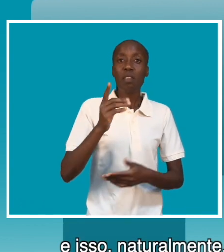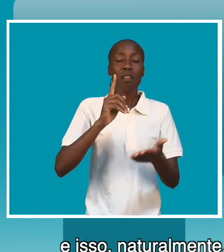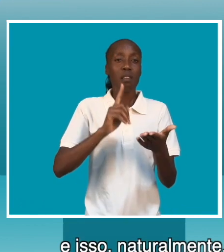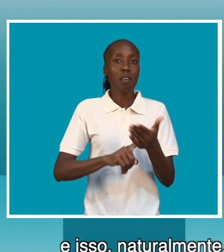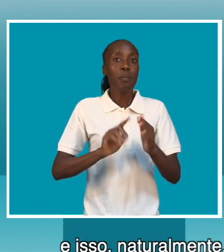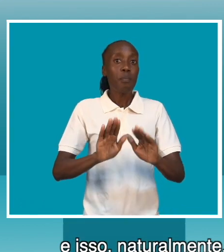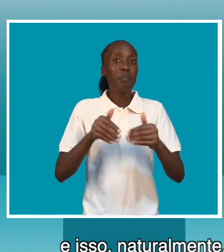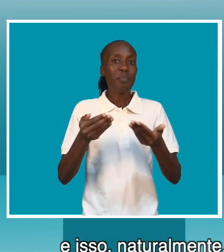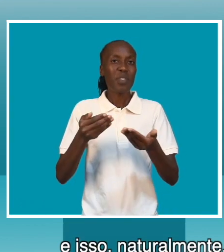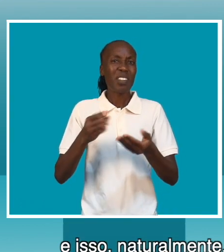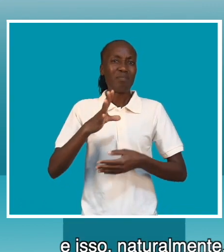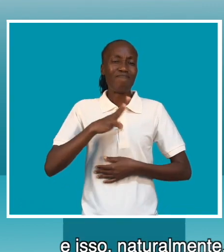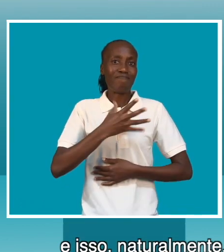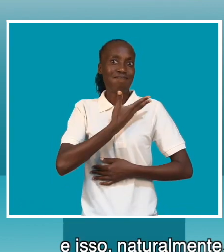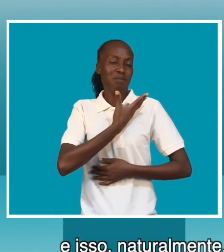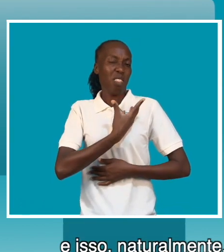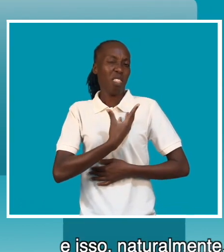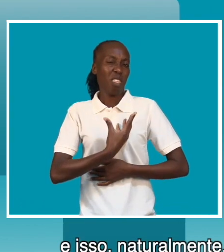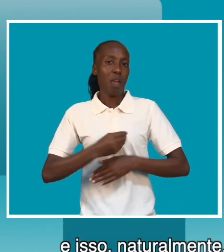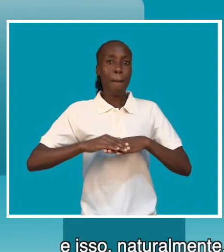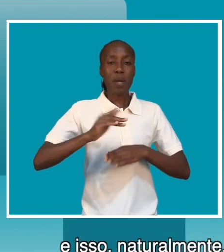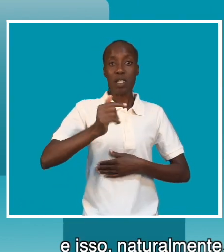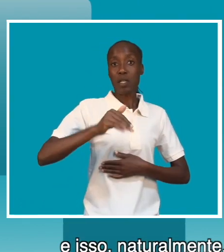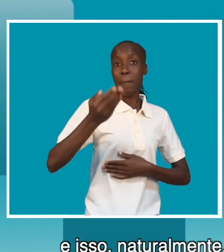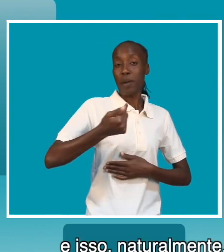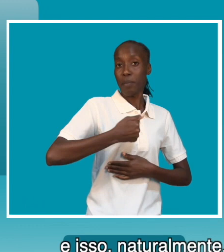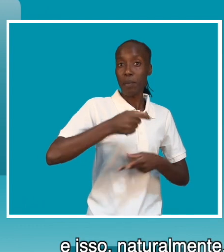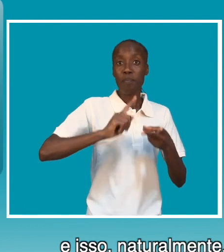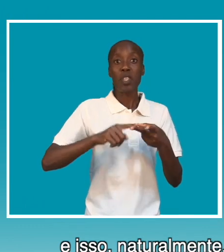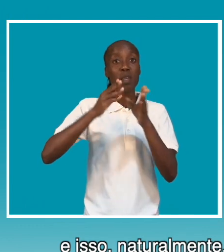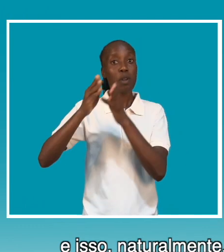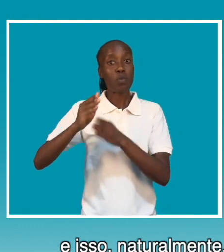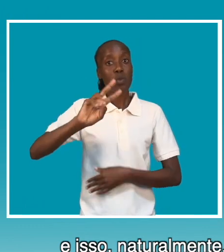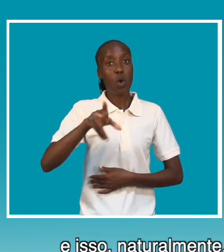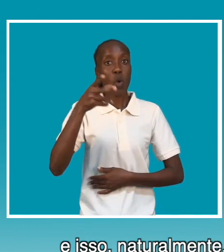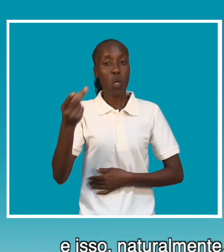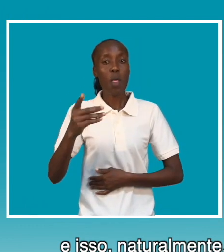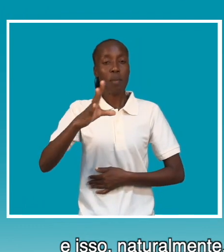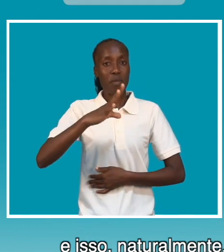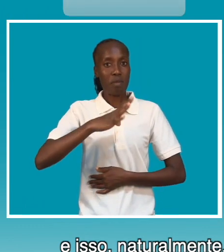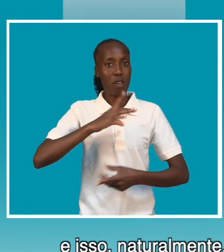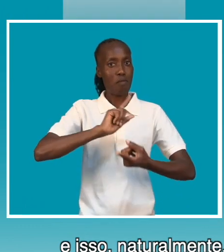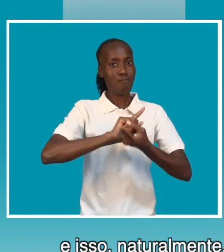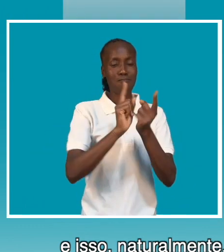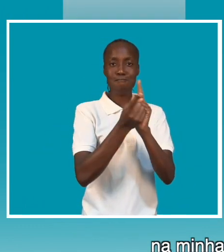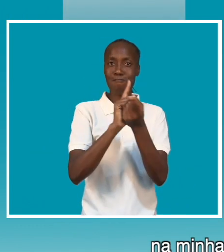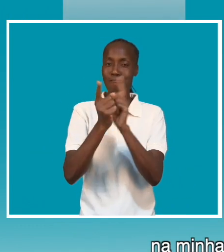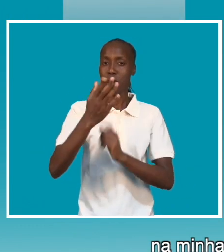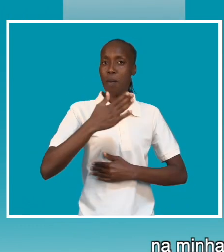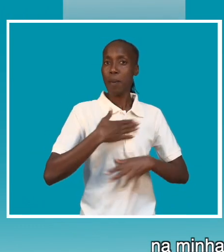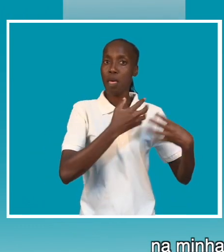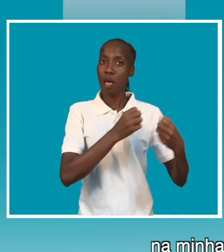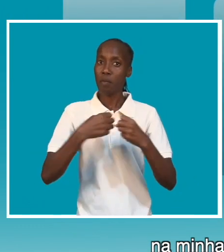naturalmente trouxe alguns amargos de boca para mim e para as pessoas com quem eu lidava na